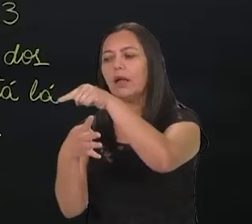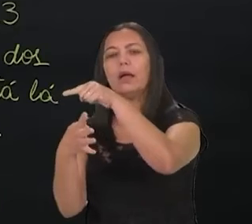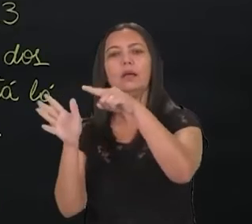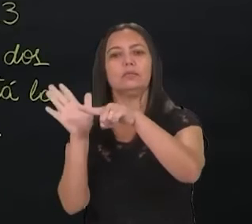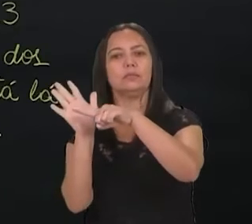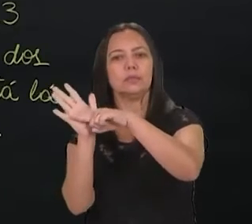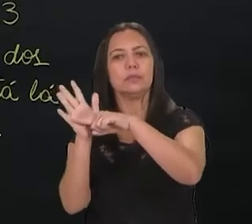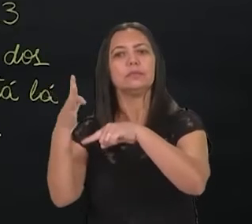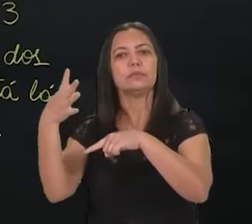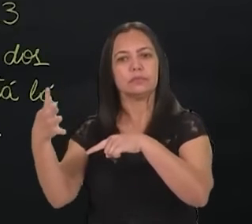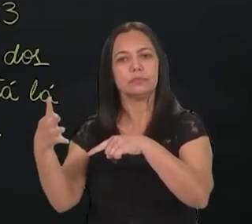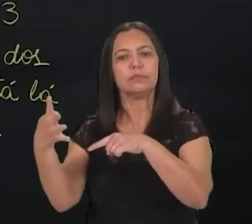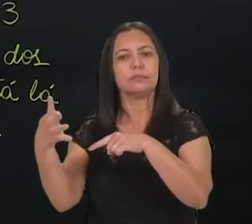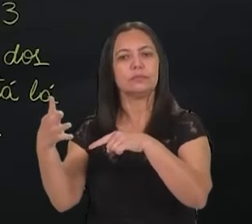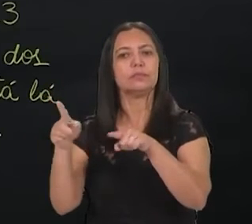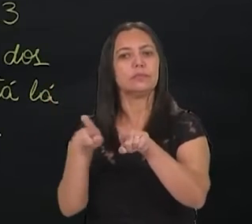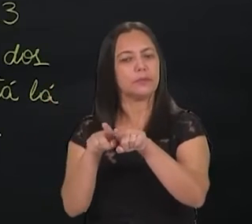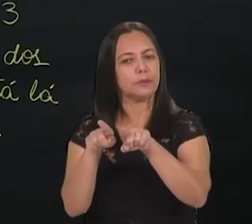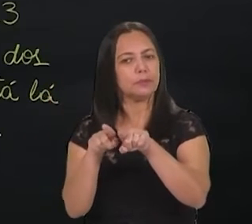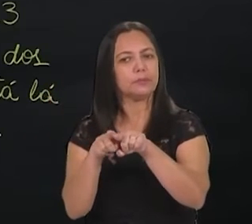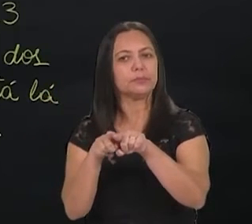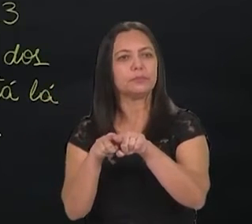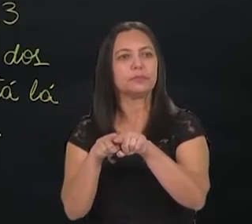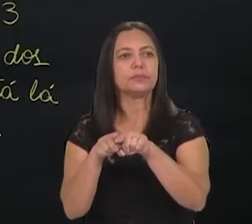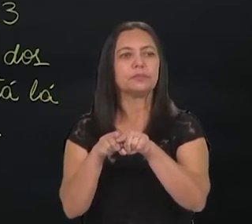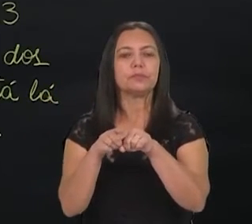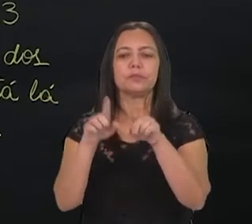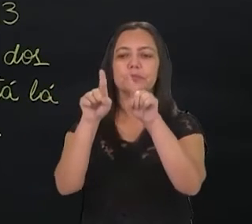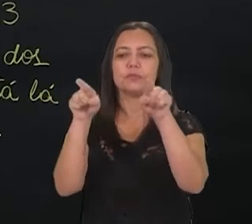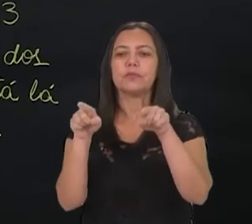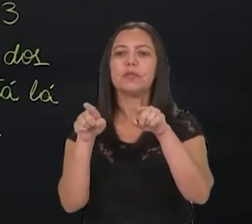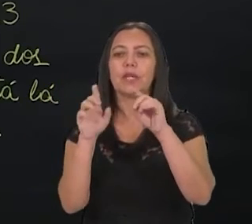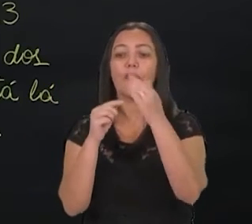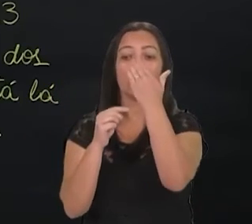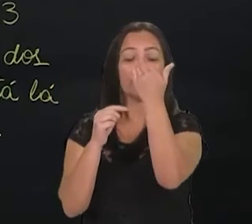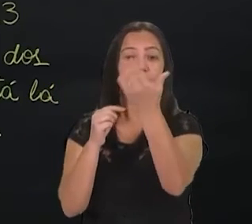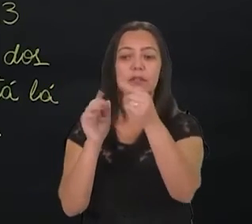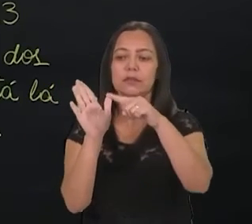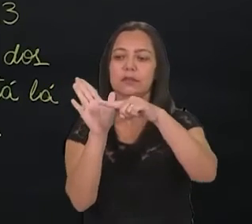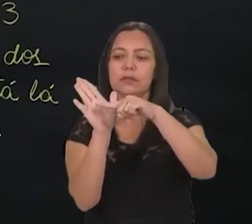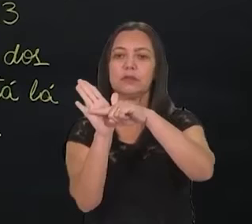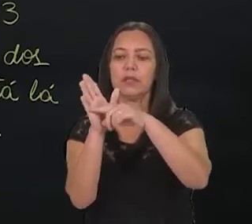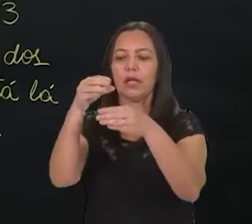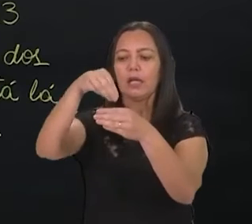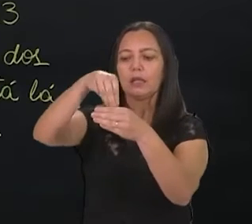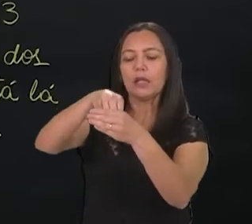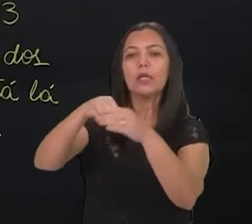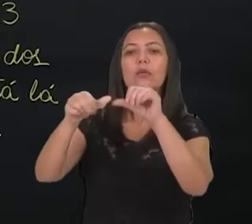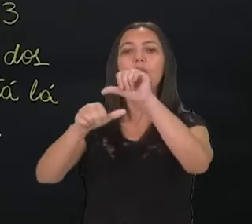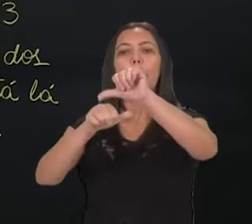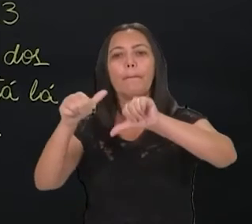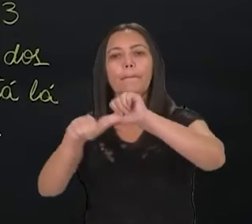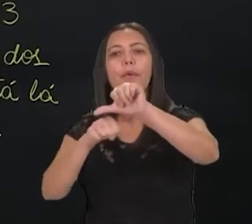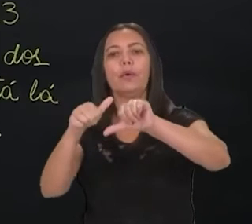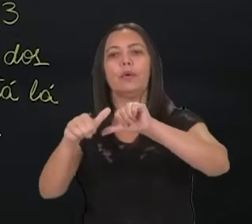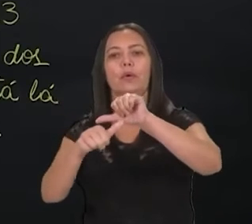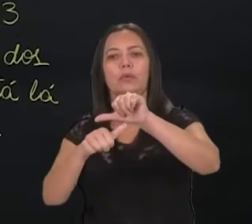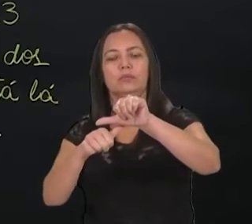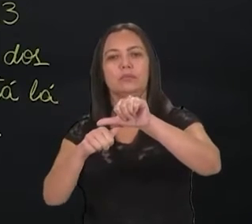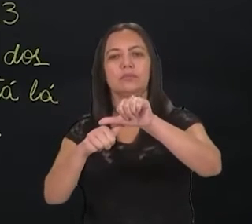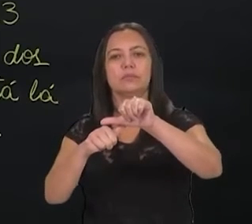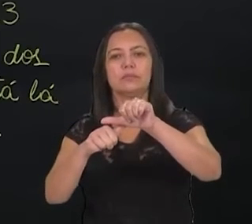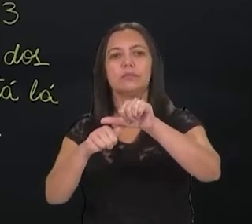também menos 4. Pelo fato de aqui à frente ser negativo, o valor que está dentro troca de